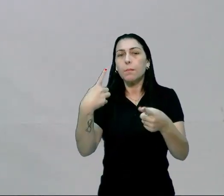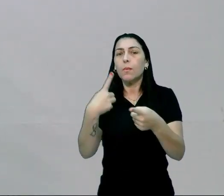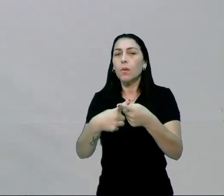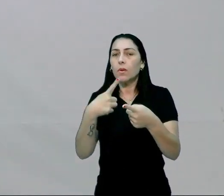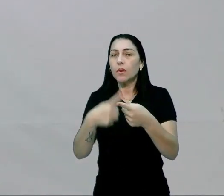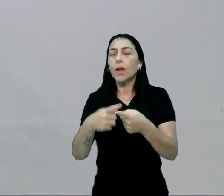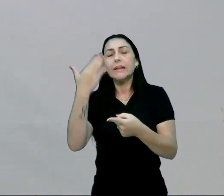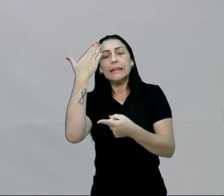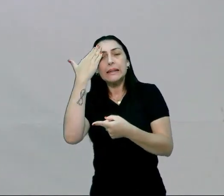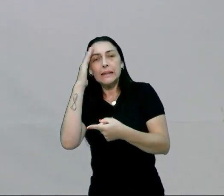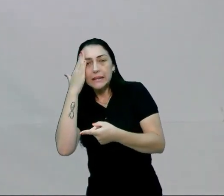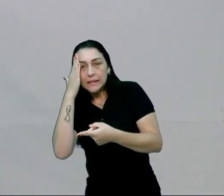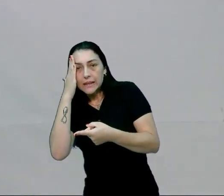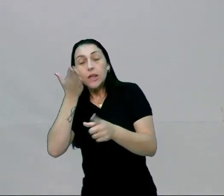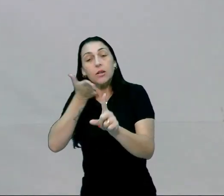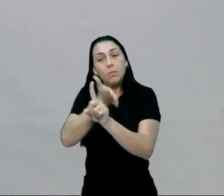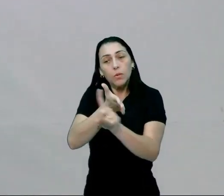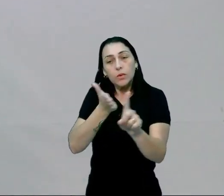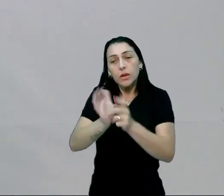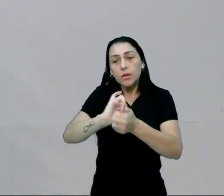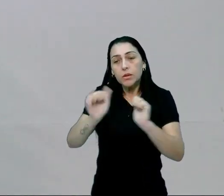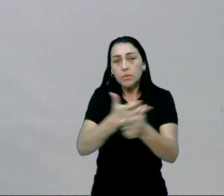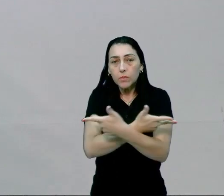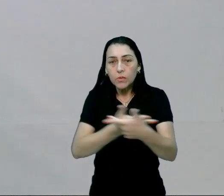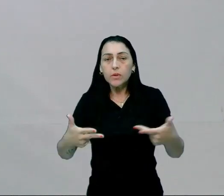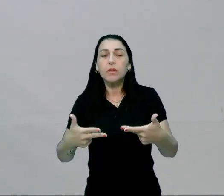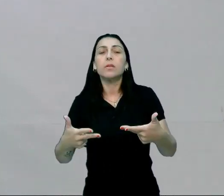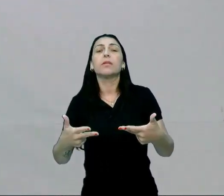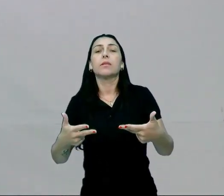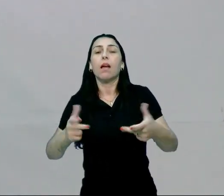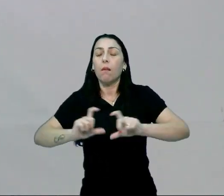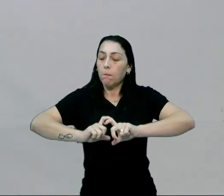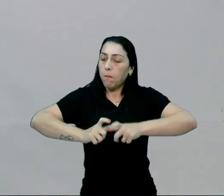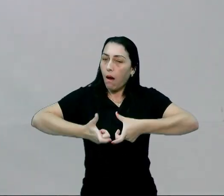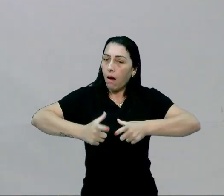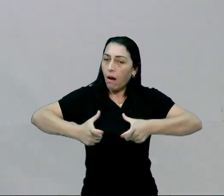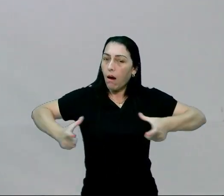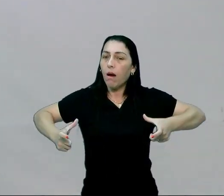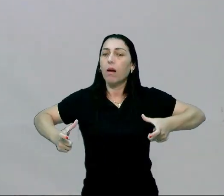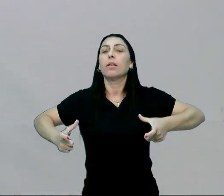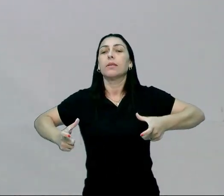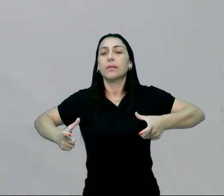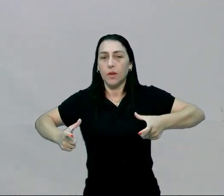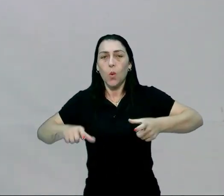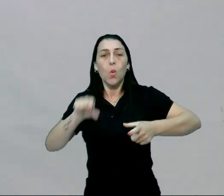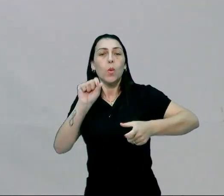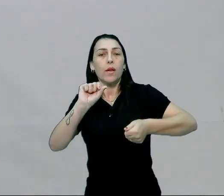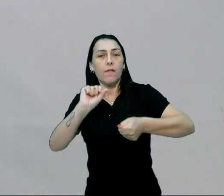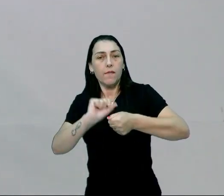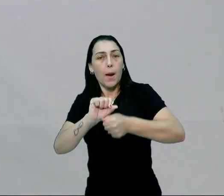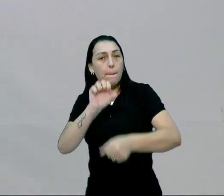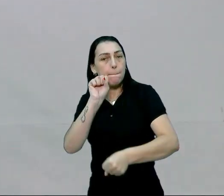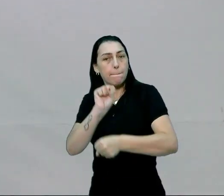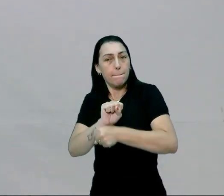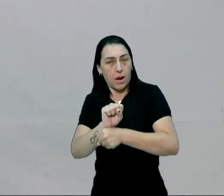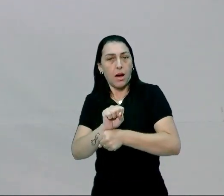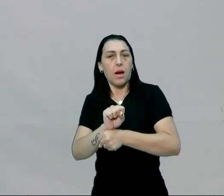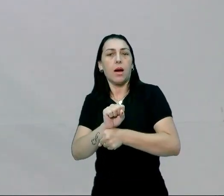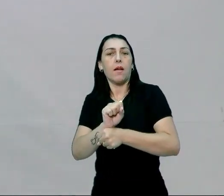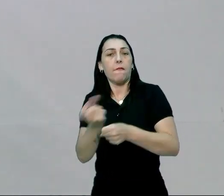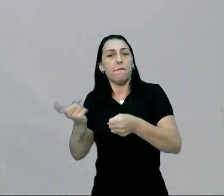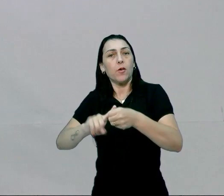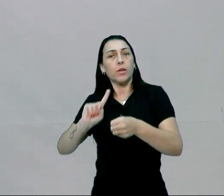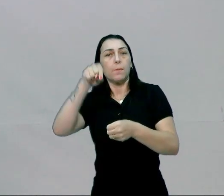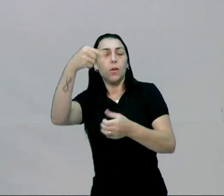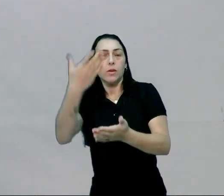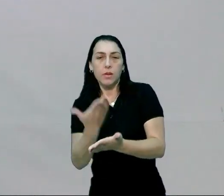Porque a gente entende que a modalidade esportiva ela é muito ampla, muito extensa, e aí o que a gente faz? A gente para por um pouquinho, volta